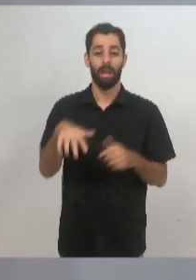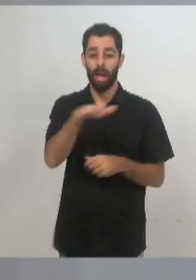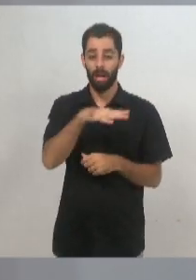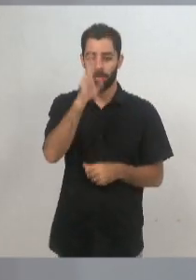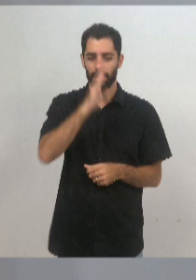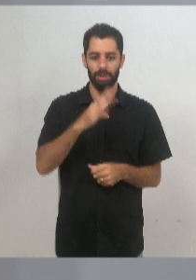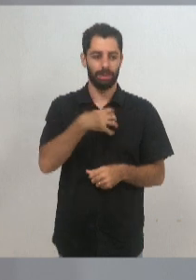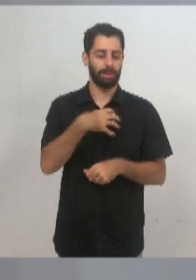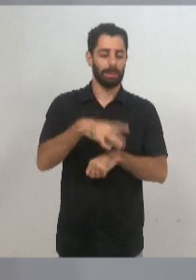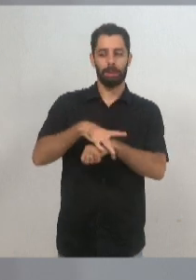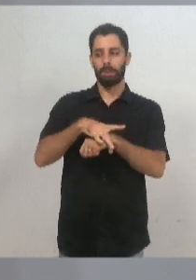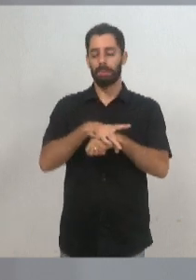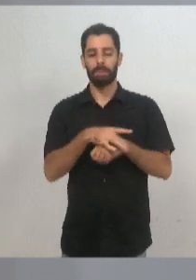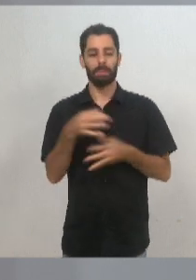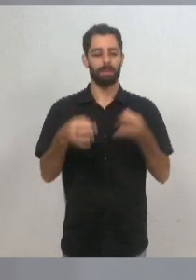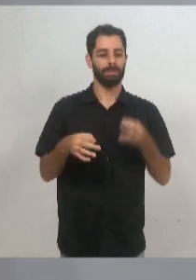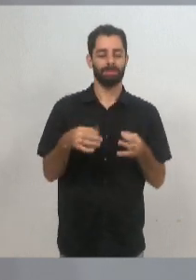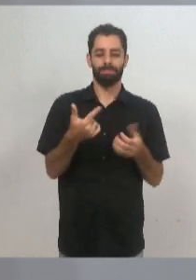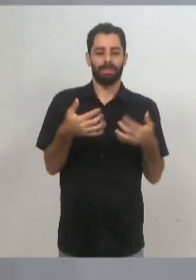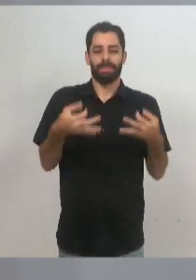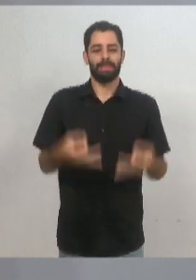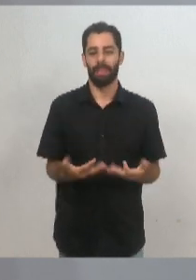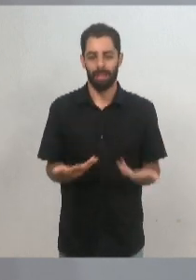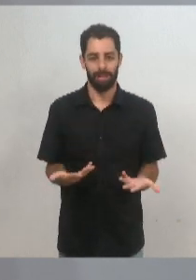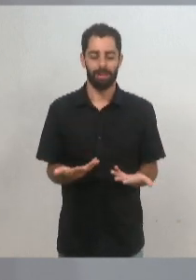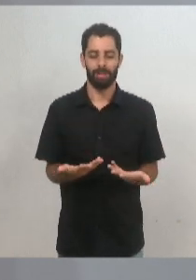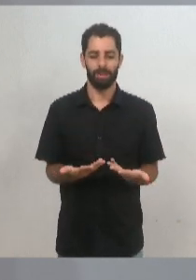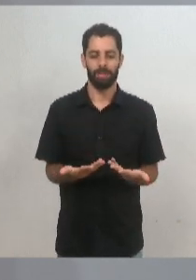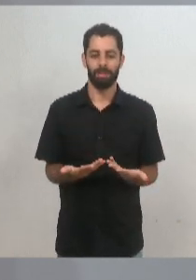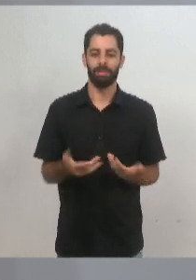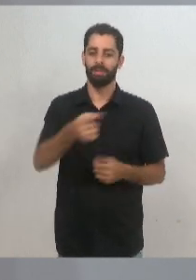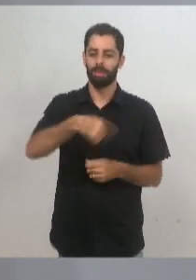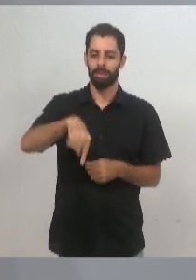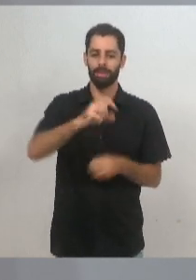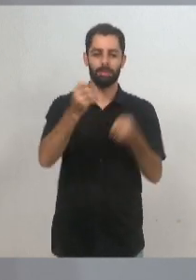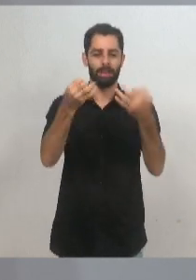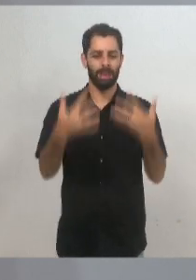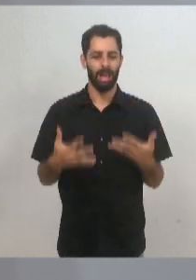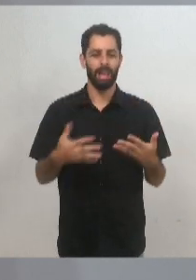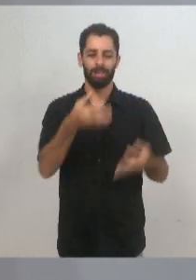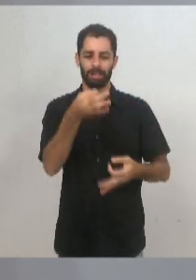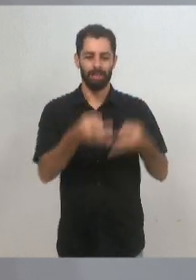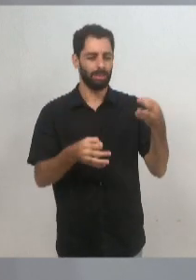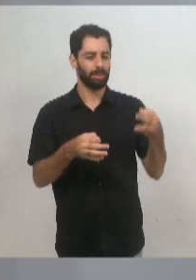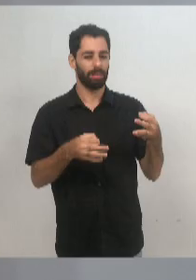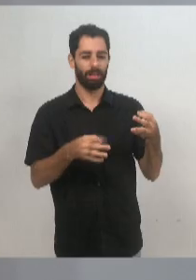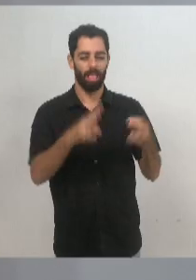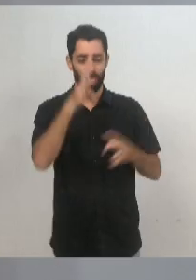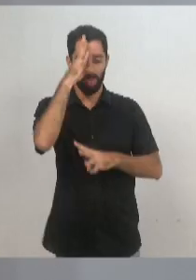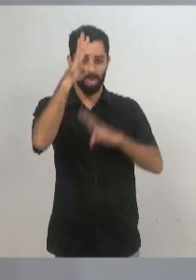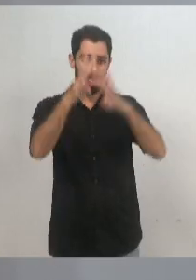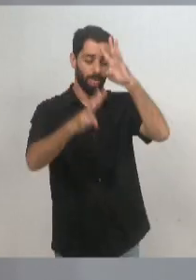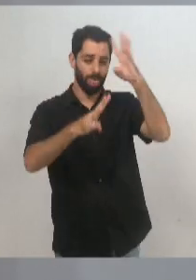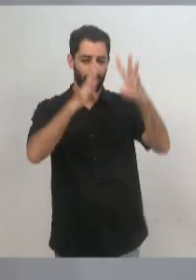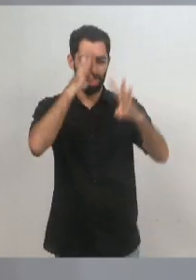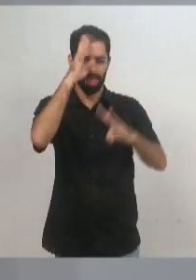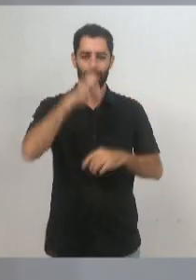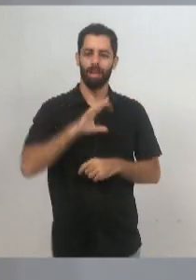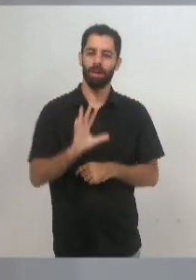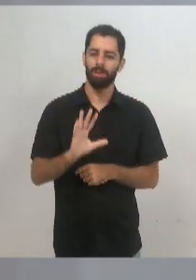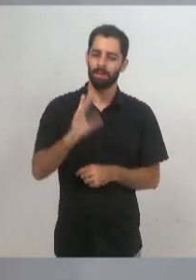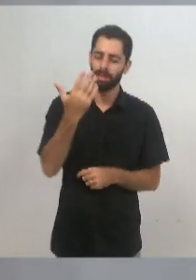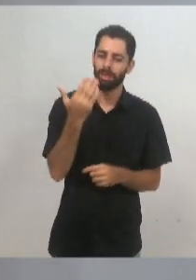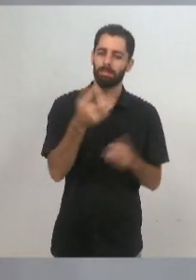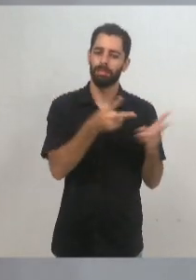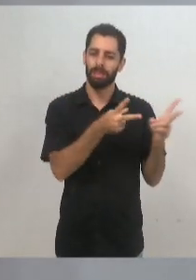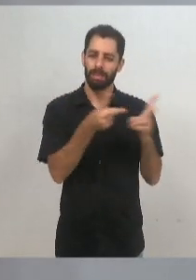no Brasil. Senhores, é uma mutação jurídica o que vem acontecendo, ficando cada